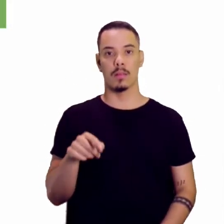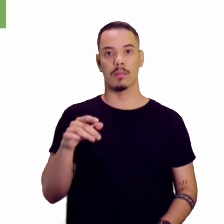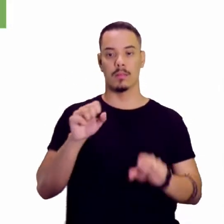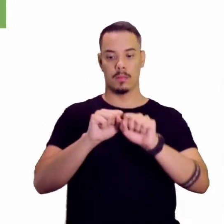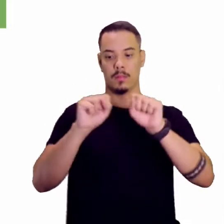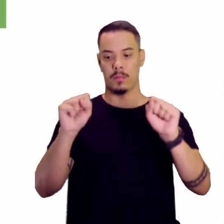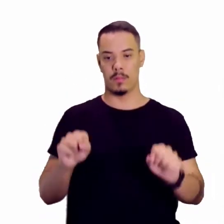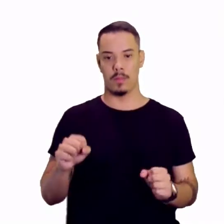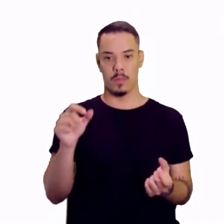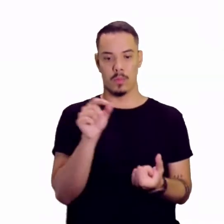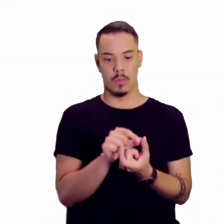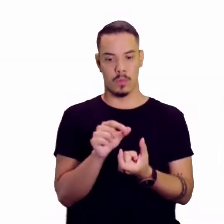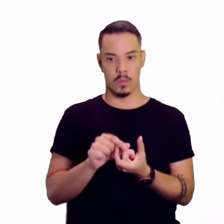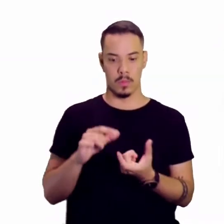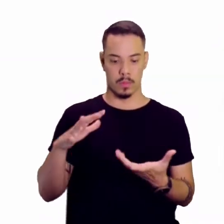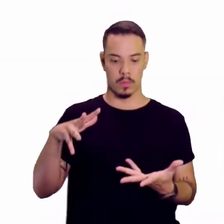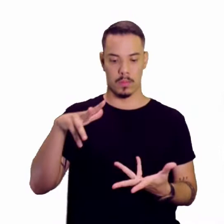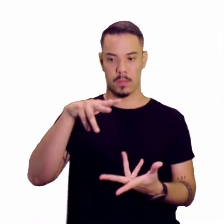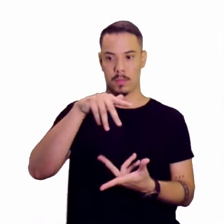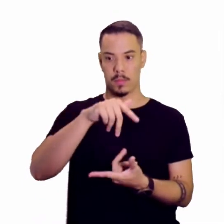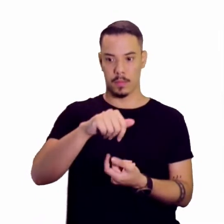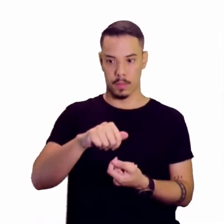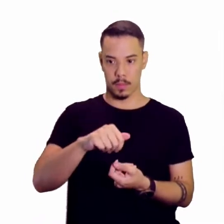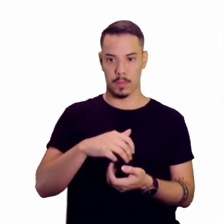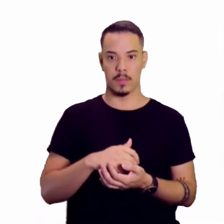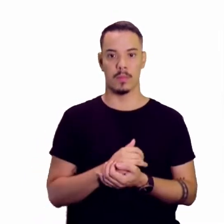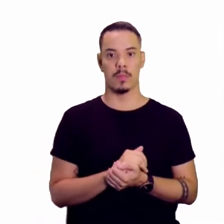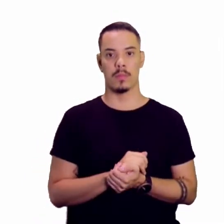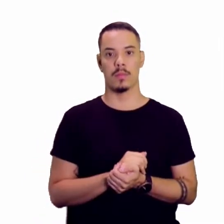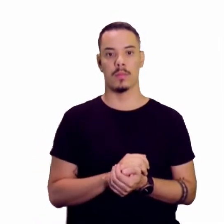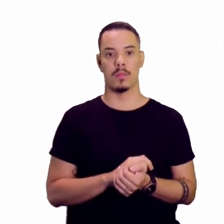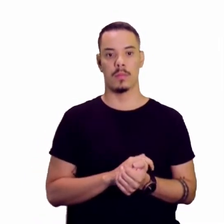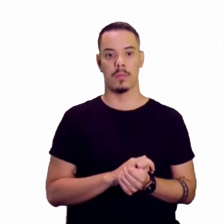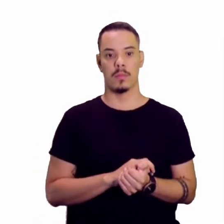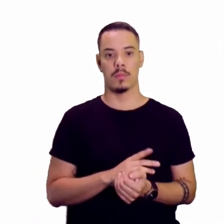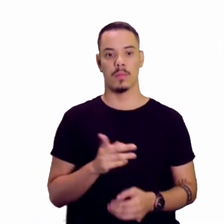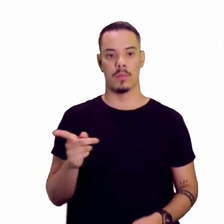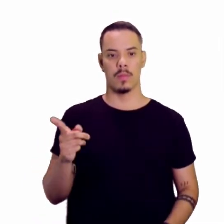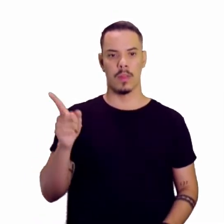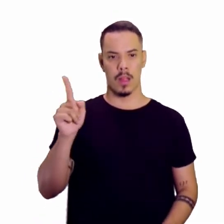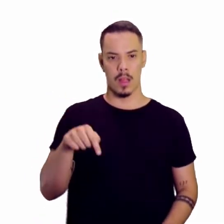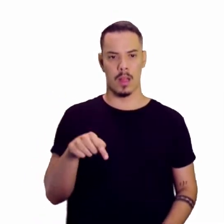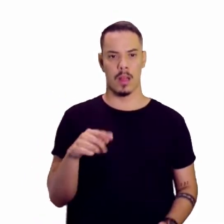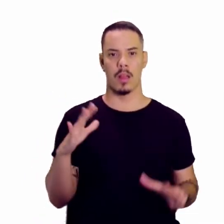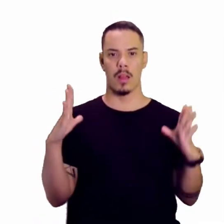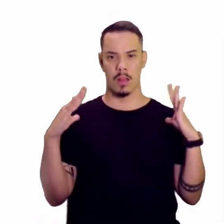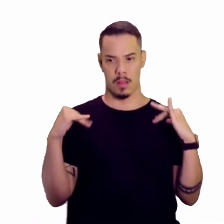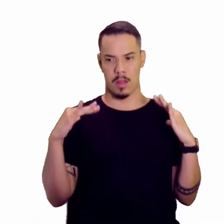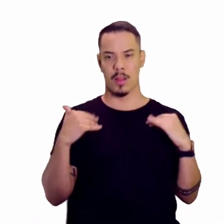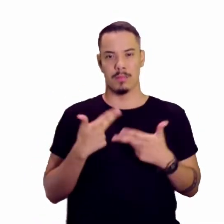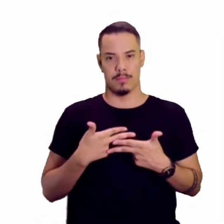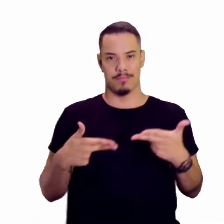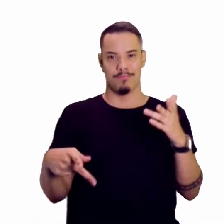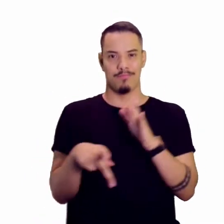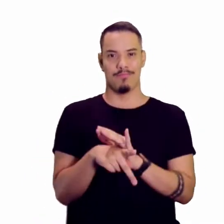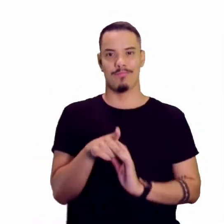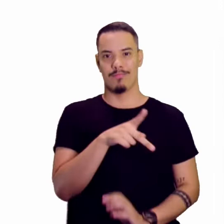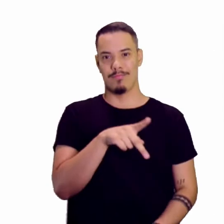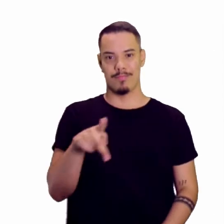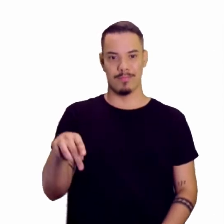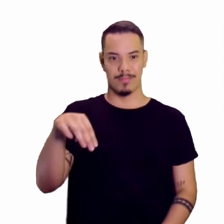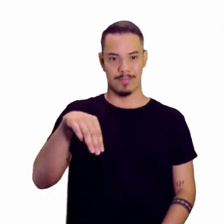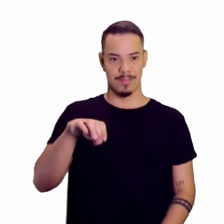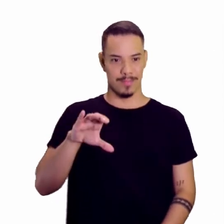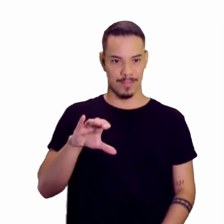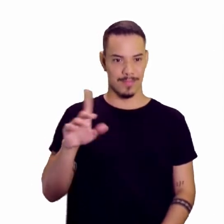né? Exatamente. Então, pessoal, olha lá, ali, né? Acho que é um querubim, né? É coisa do Meg isso aí. Não, isso é